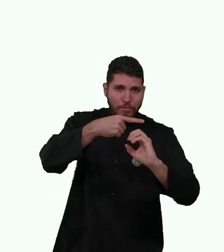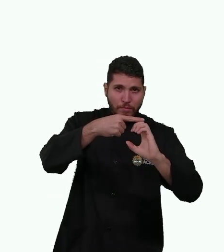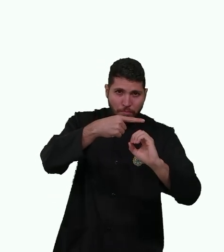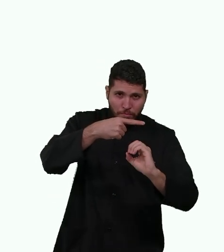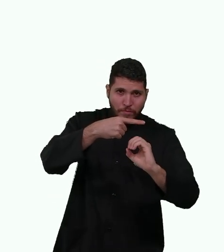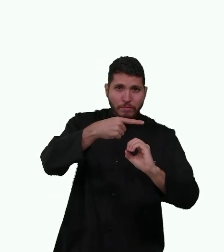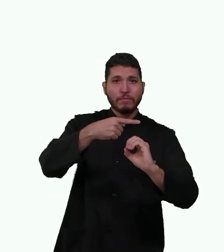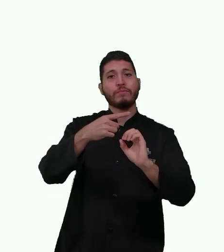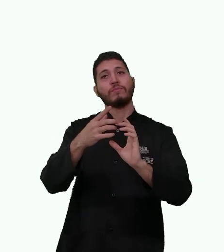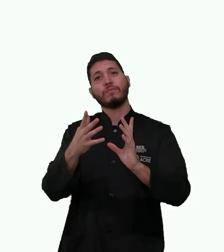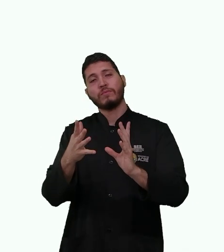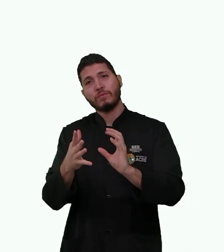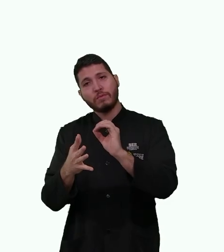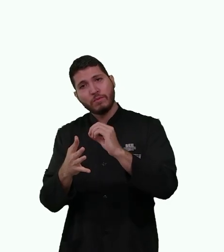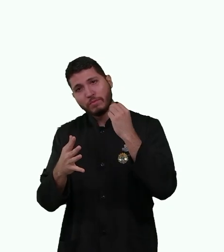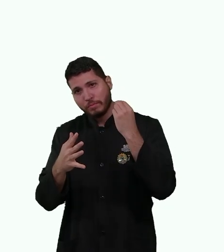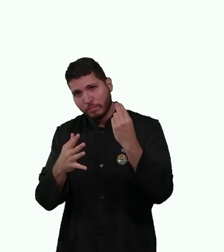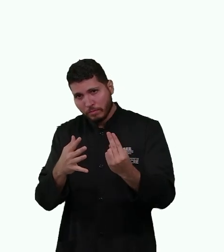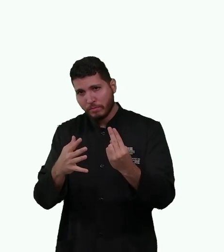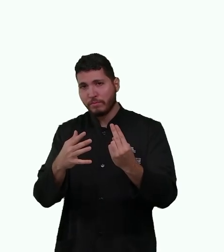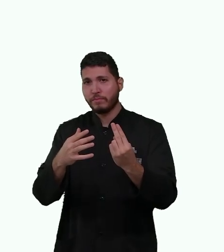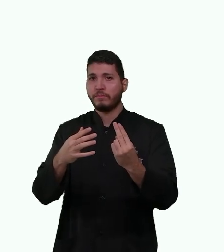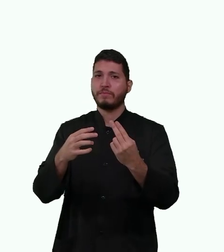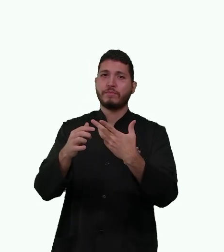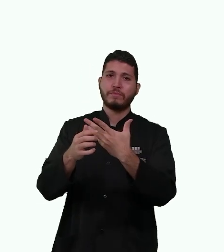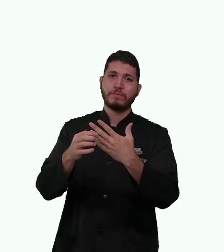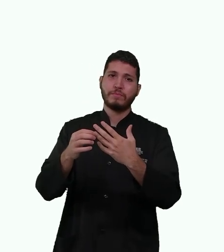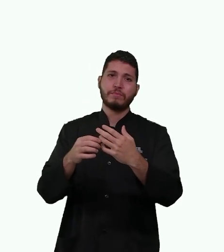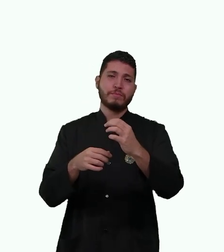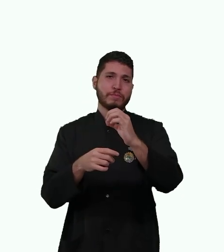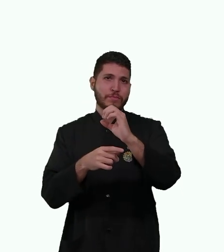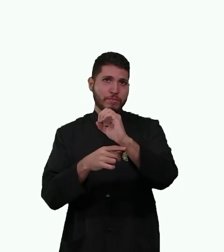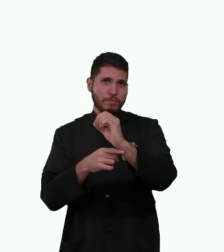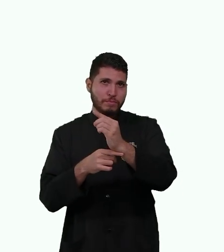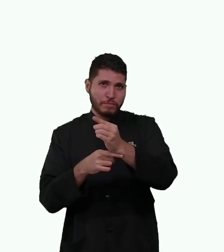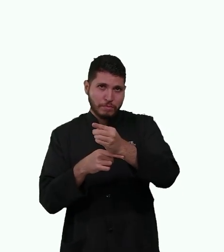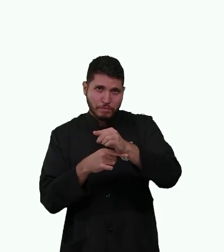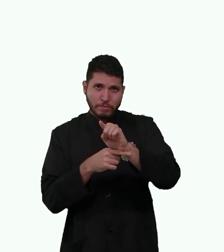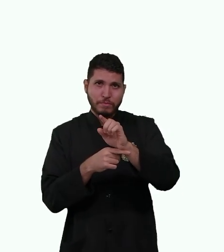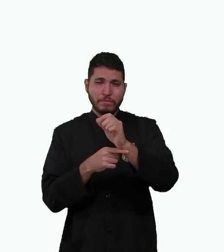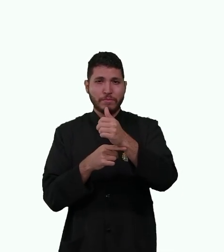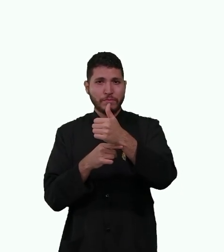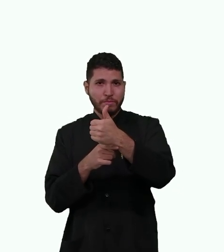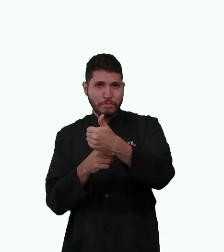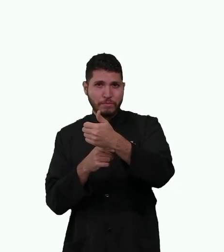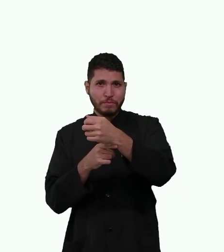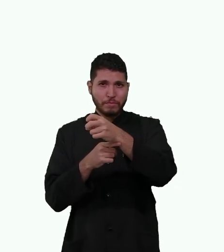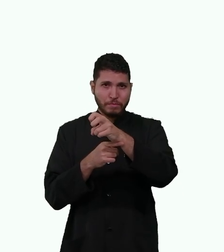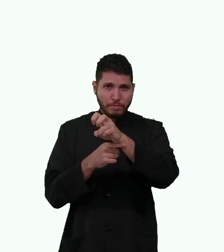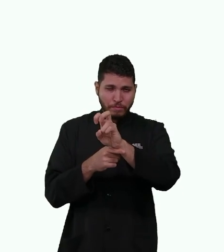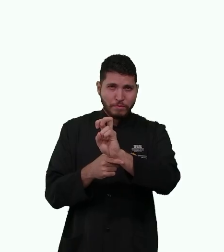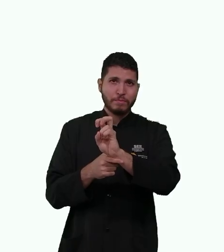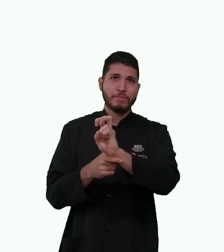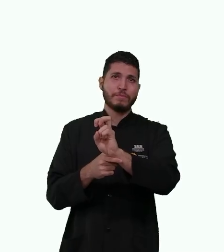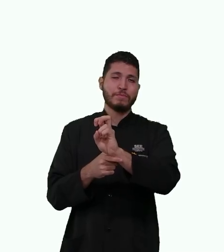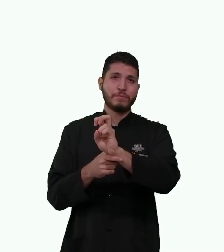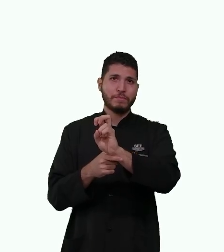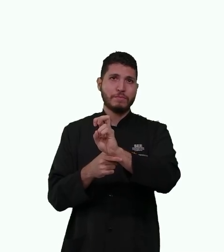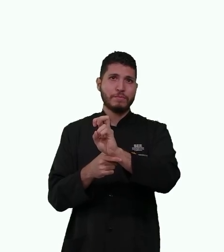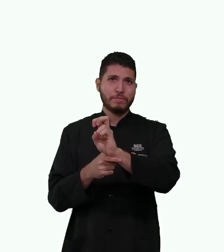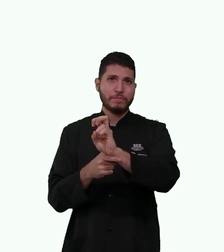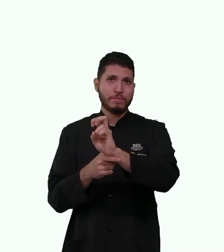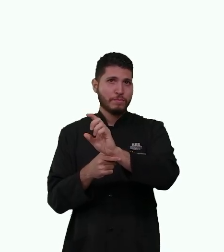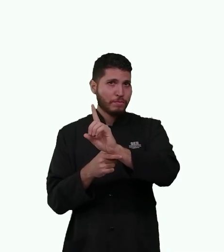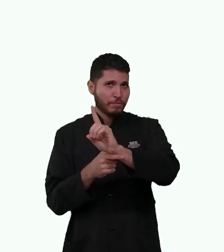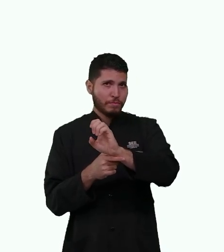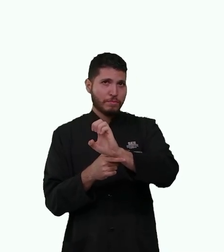forma decimal, que é quando você faz essa divisão quando ela está na forma fracionária e aí ela se transforma na forma